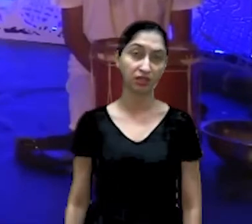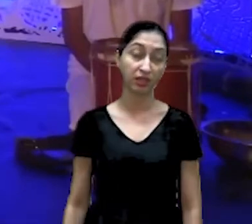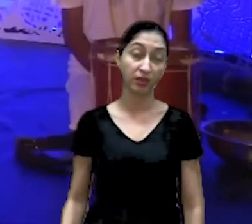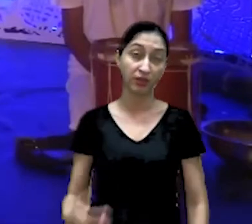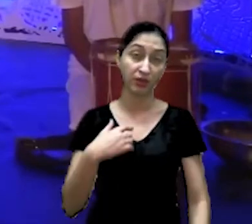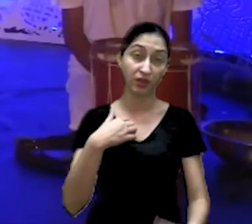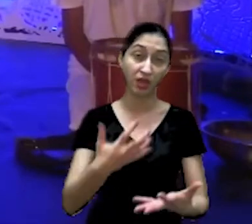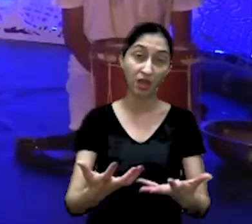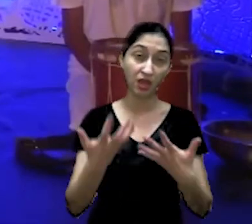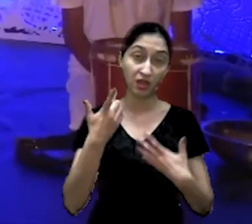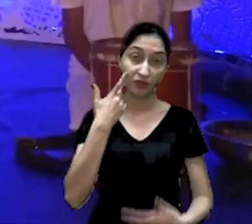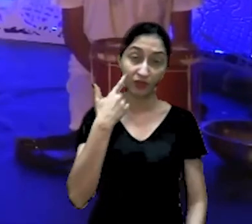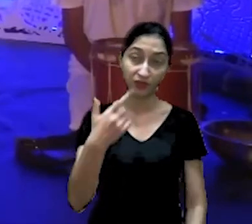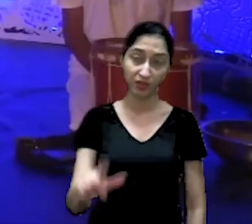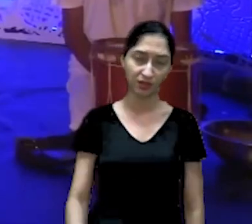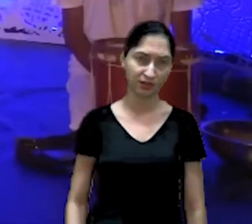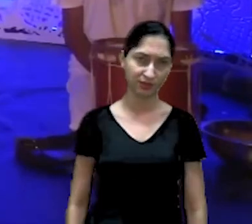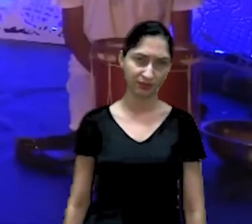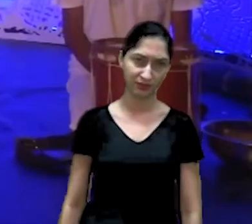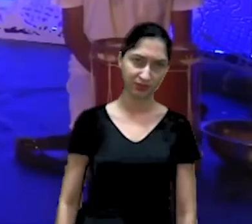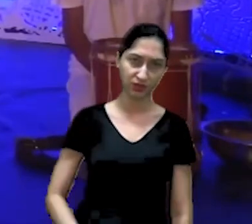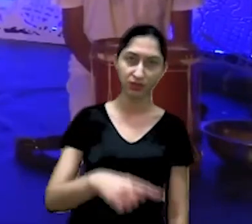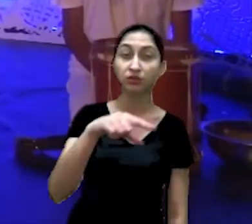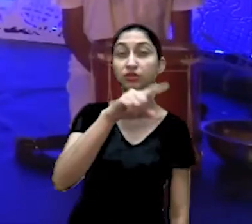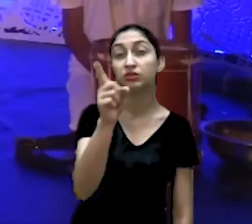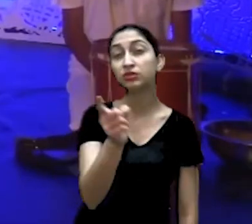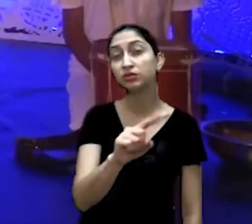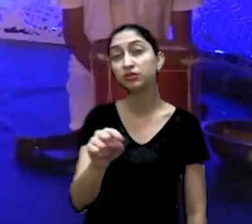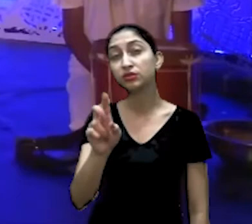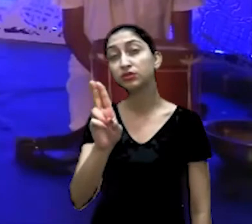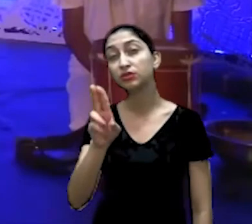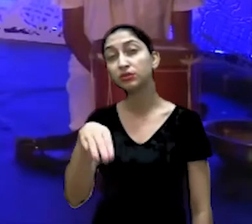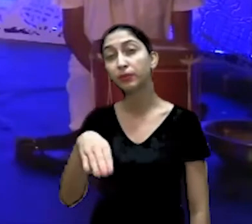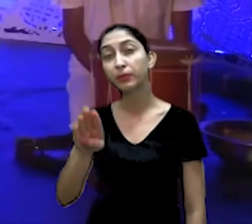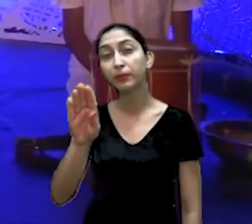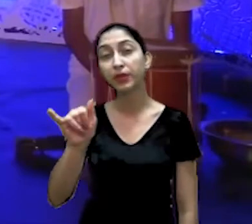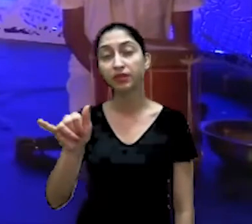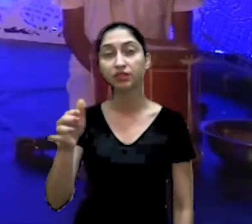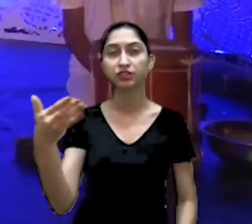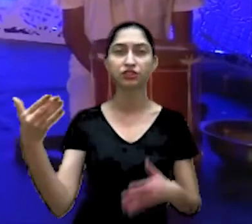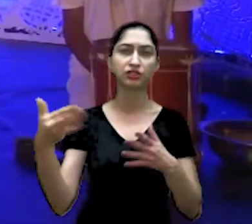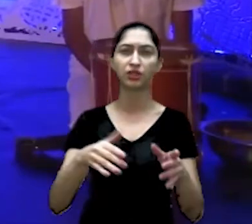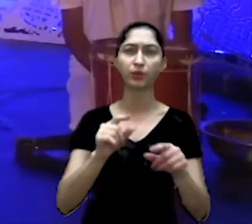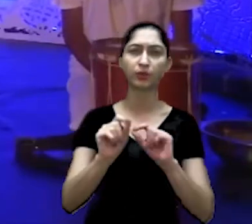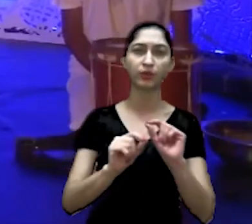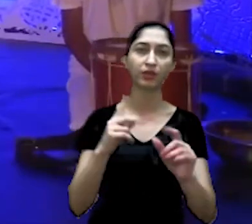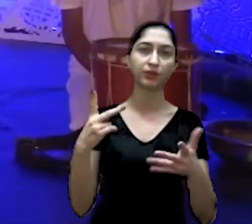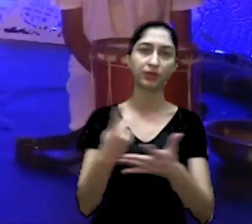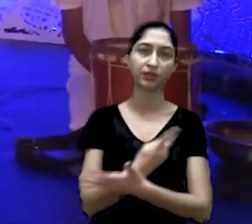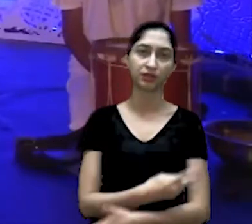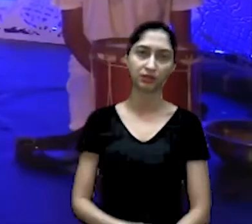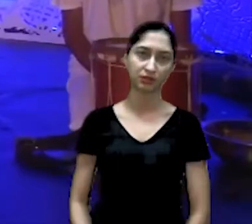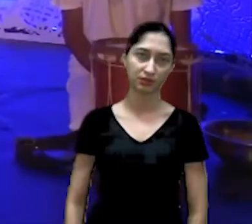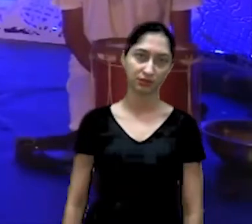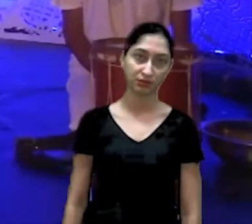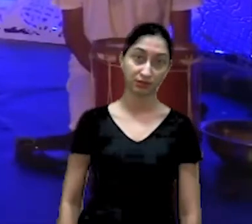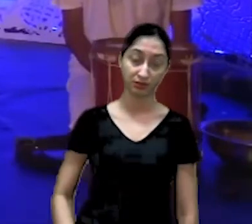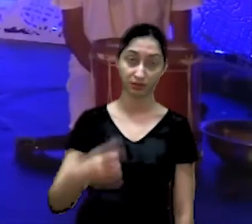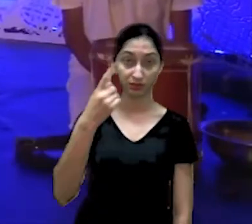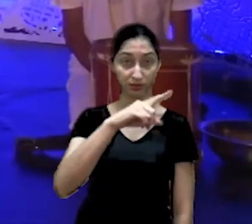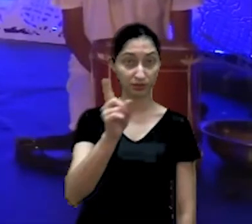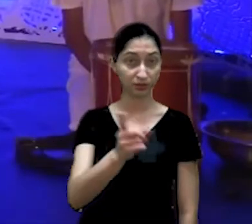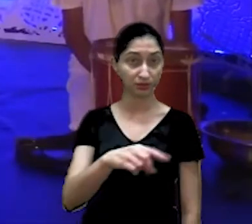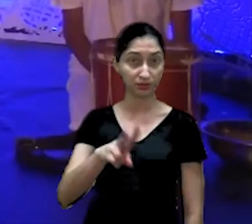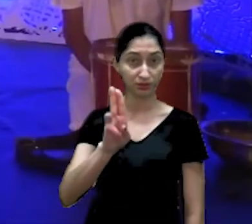Eu quero ver quando o zumbi chegar. O que que vai acontecer? Zumbi é senhor das